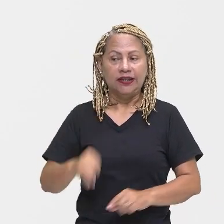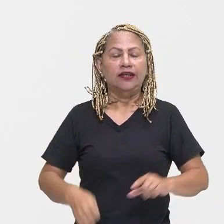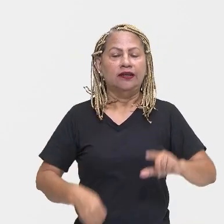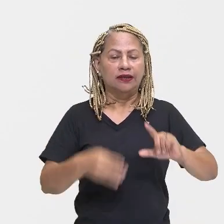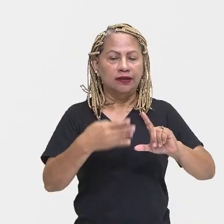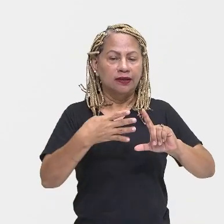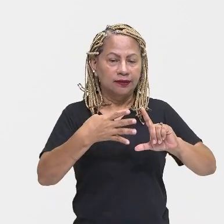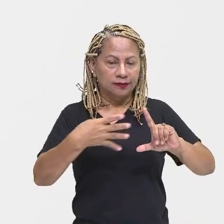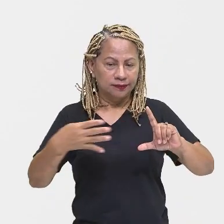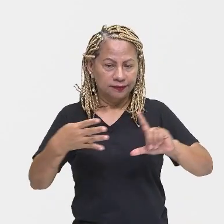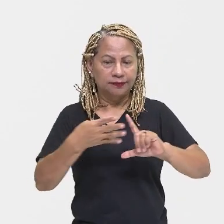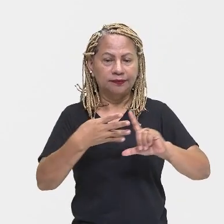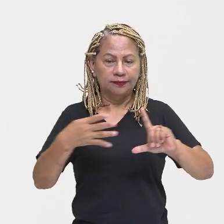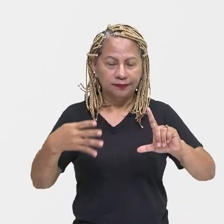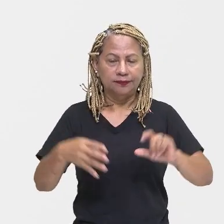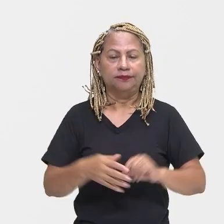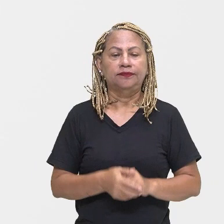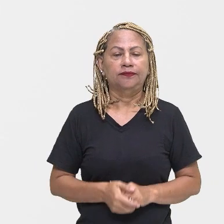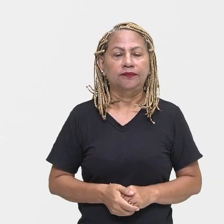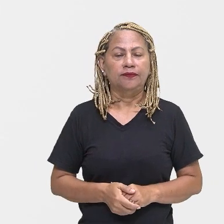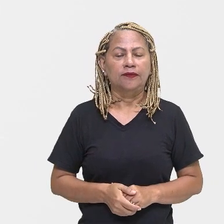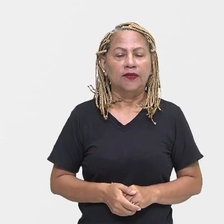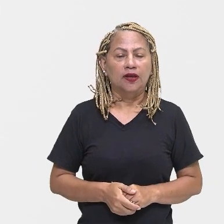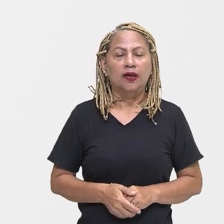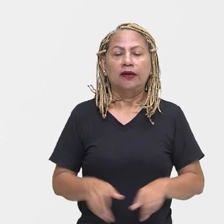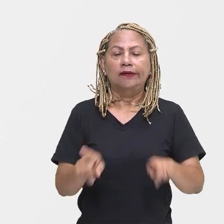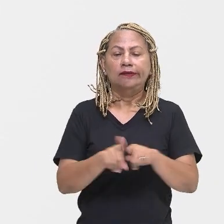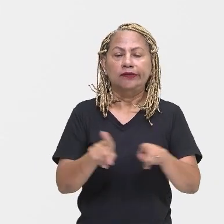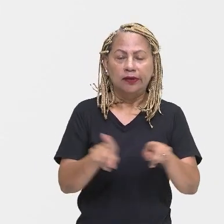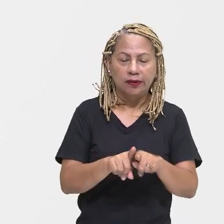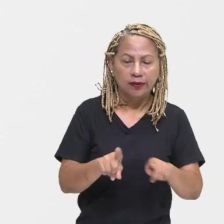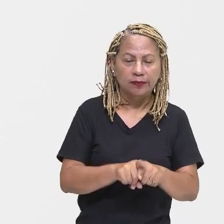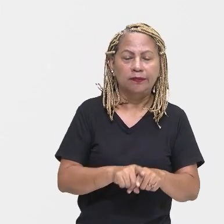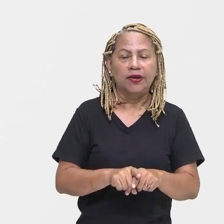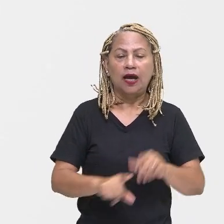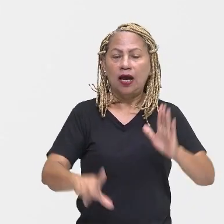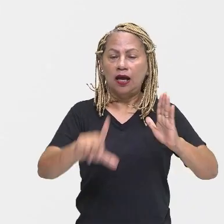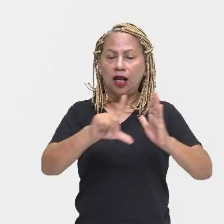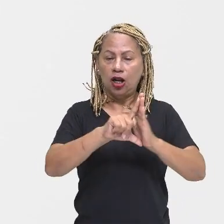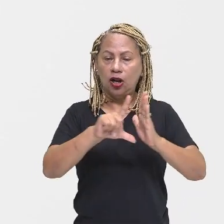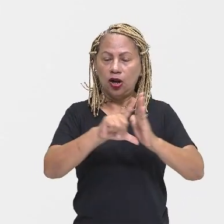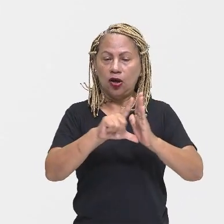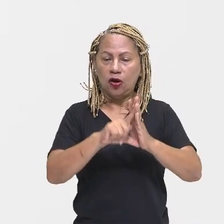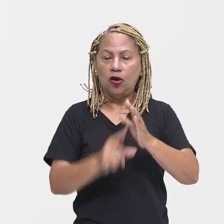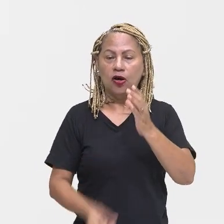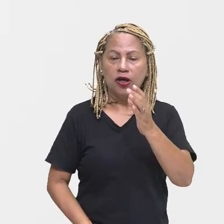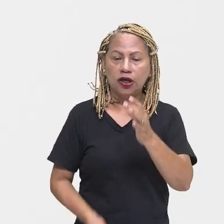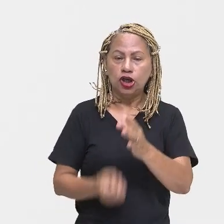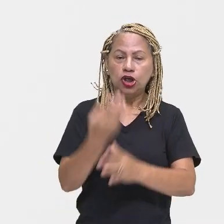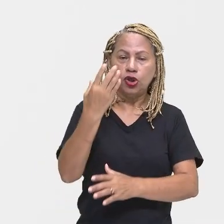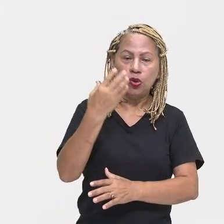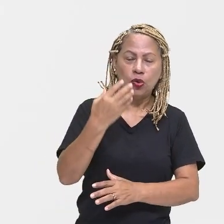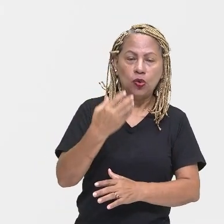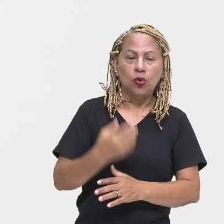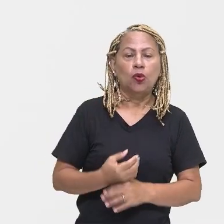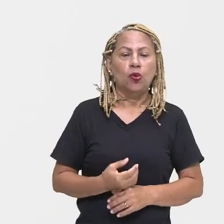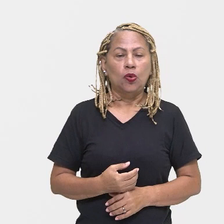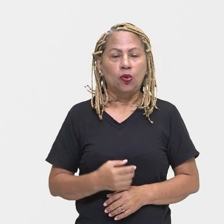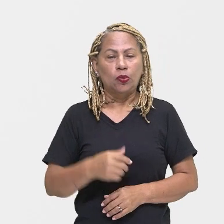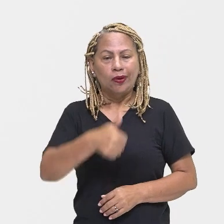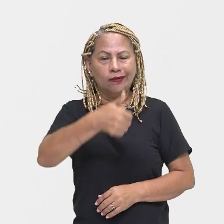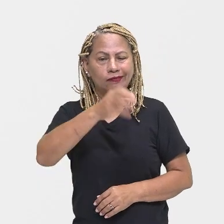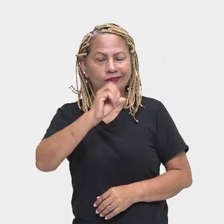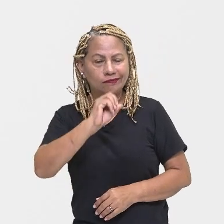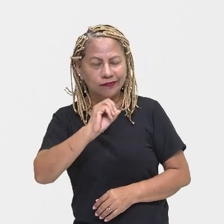exemplo, né? O outro exemplo, no mesmo jogo, as lojas Renner criaram uma loja com 10 minigames com